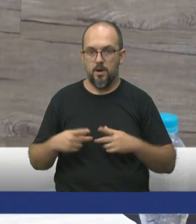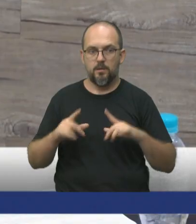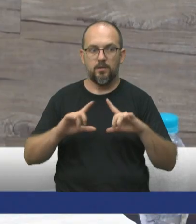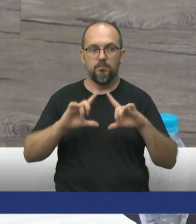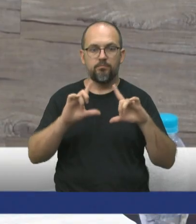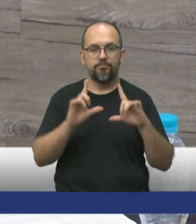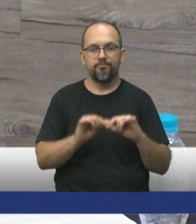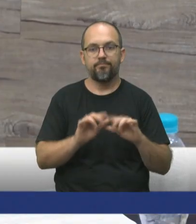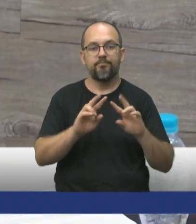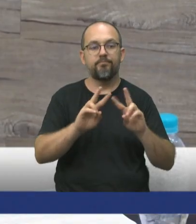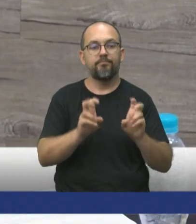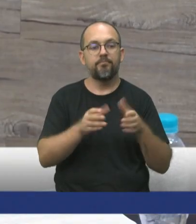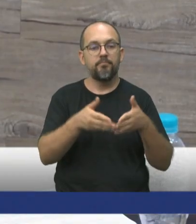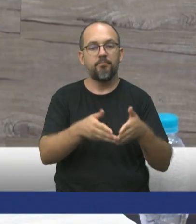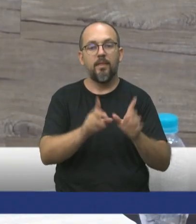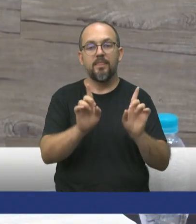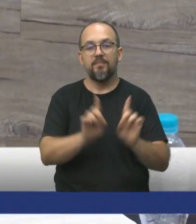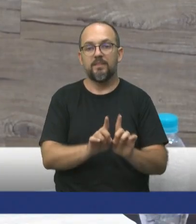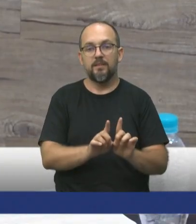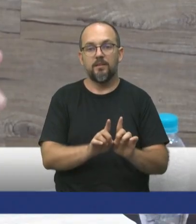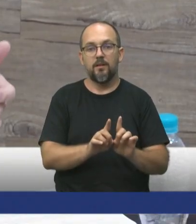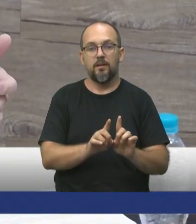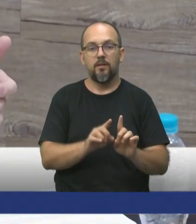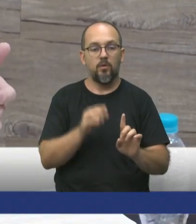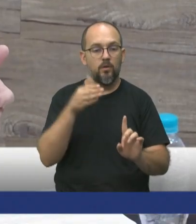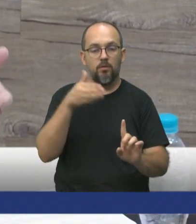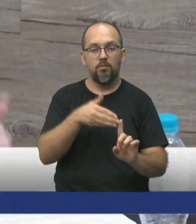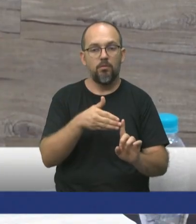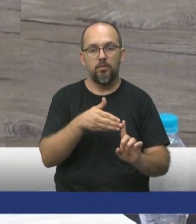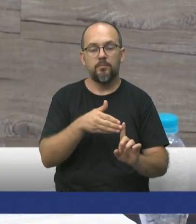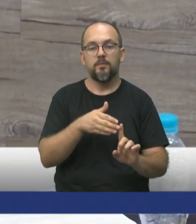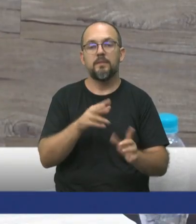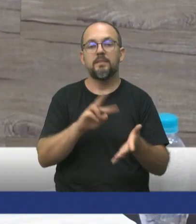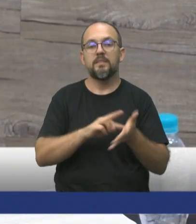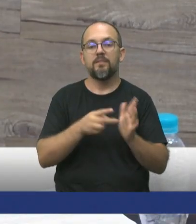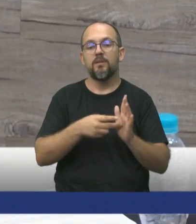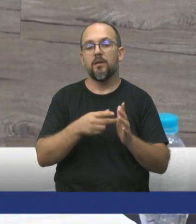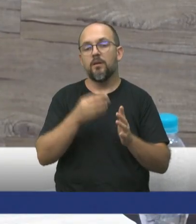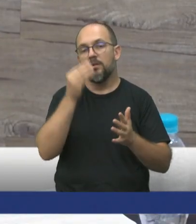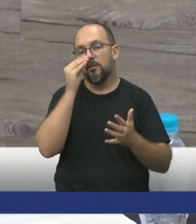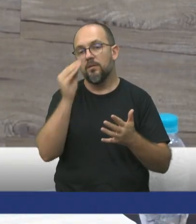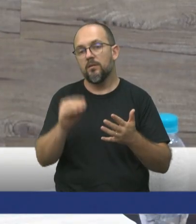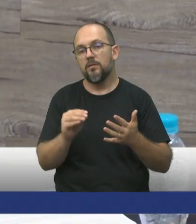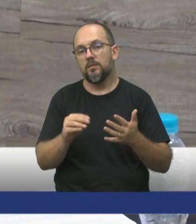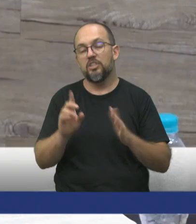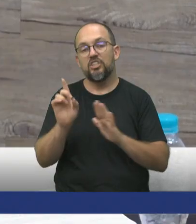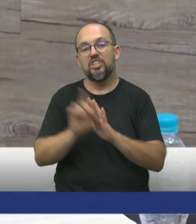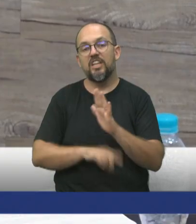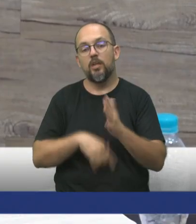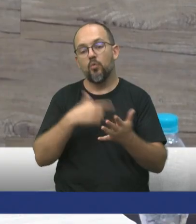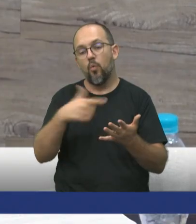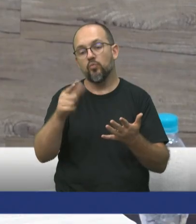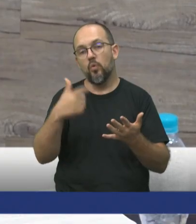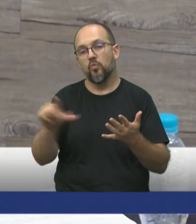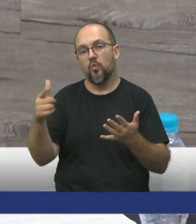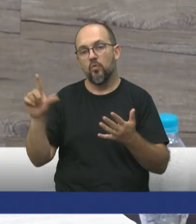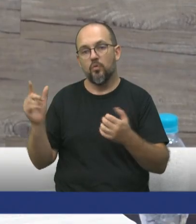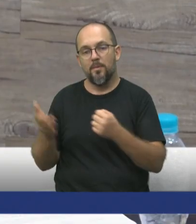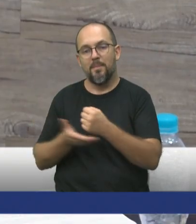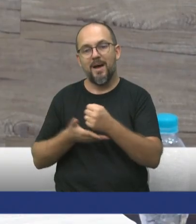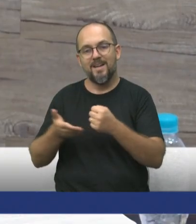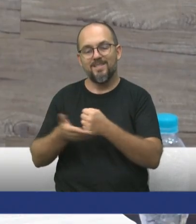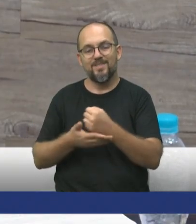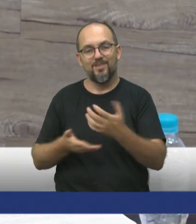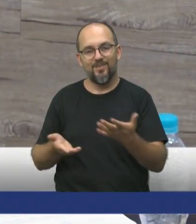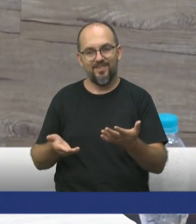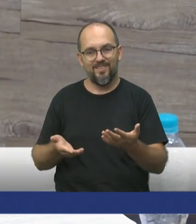podem apresentar, elas acabam ignorando direitos básicos existenciais. Então, quer